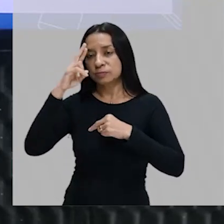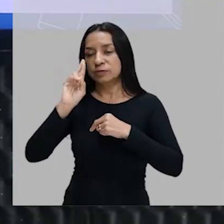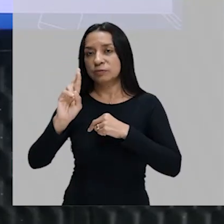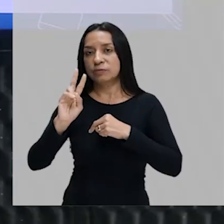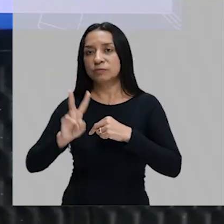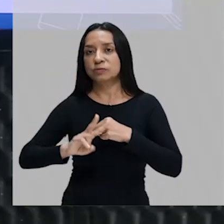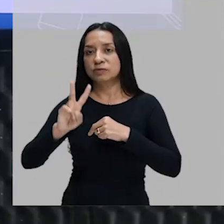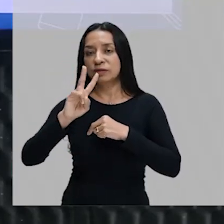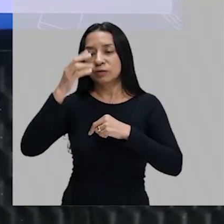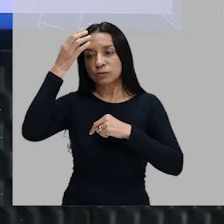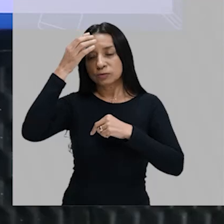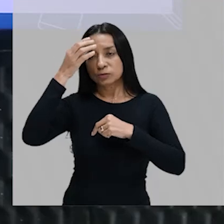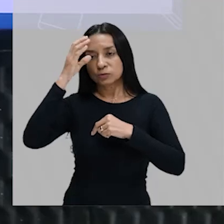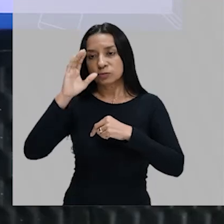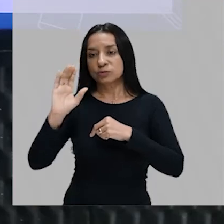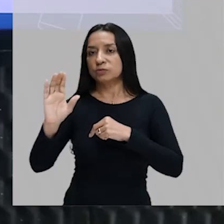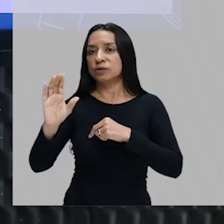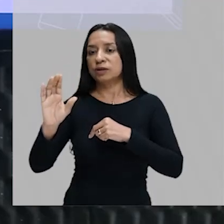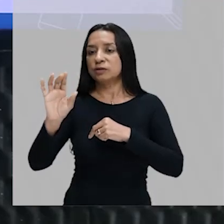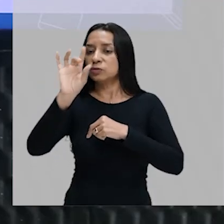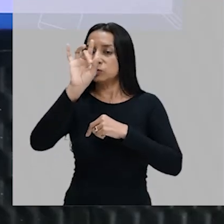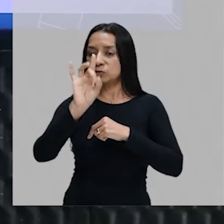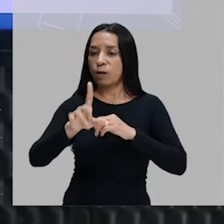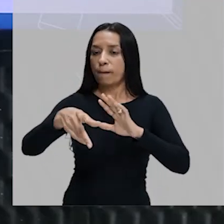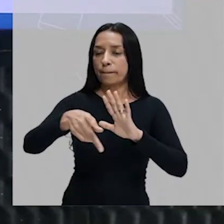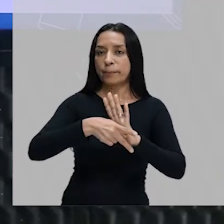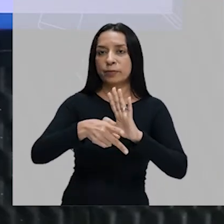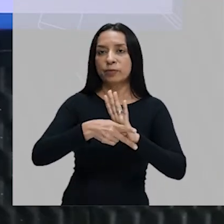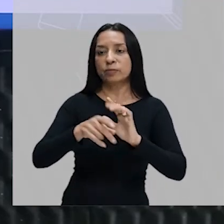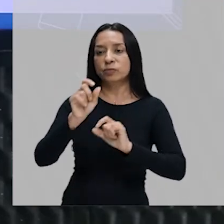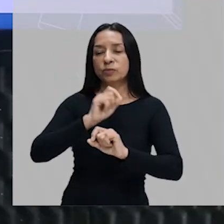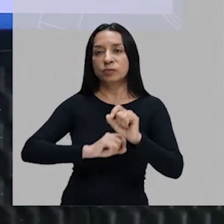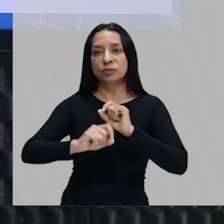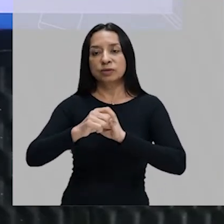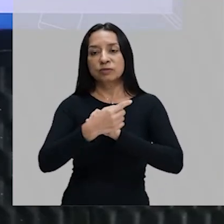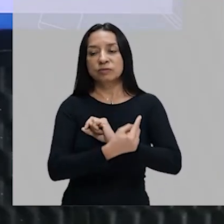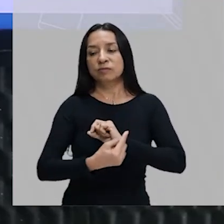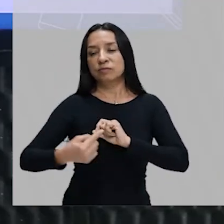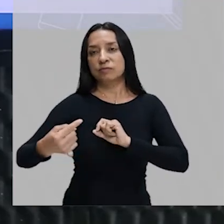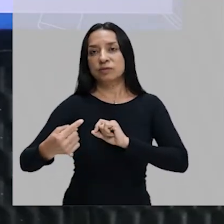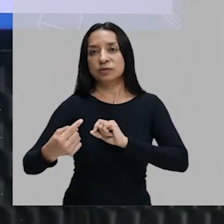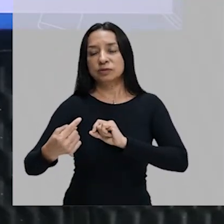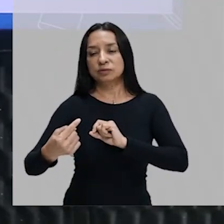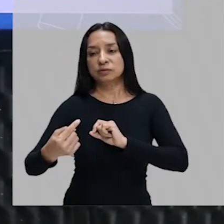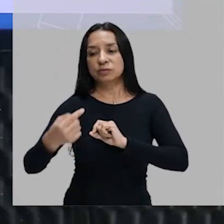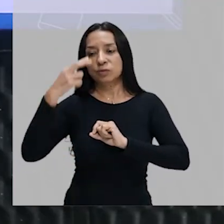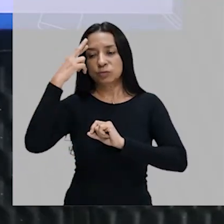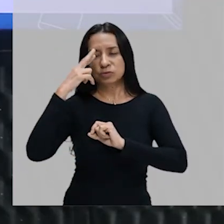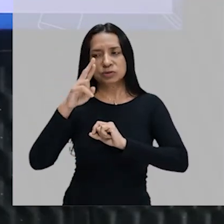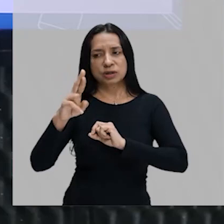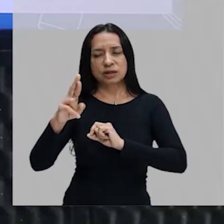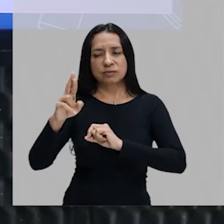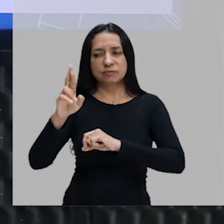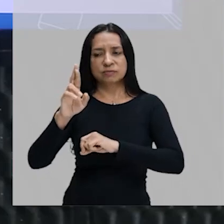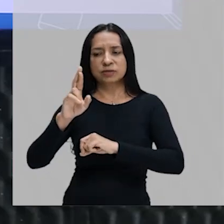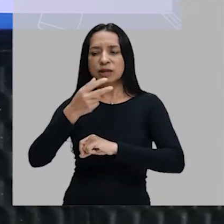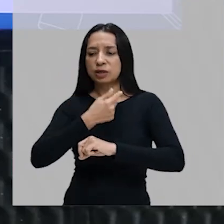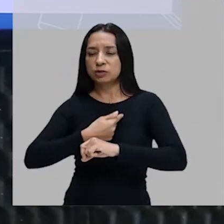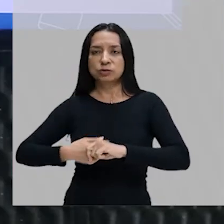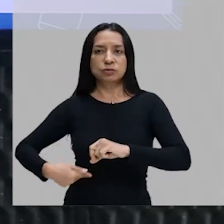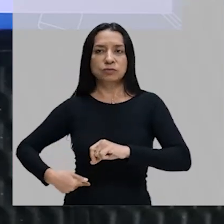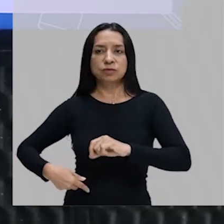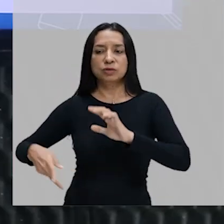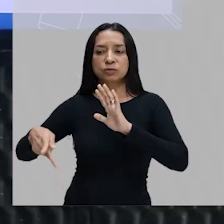culturais, eles não são exclusivos quando a gente vai falar só com o chefe de Estado, com